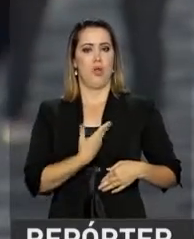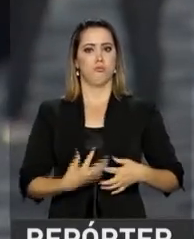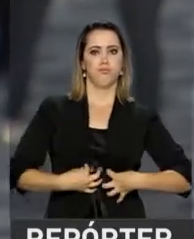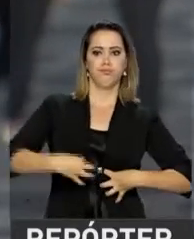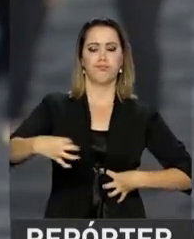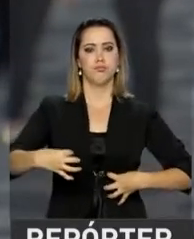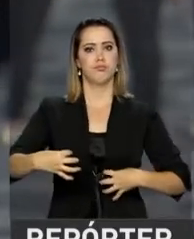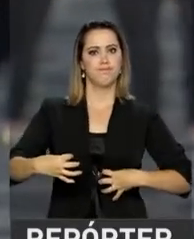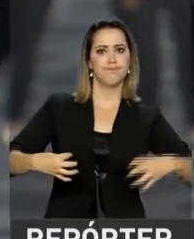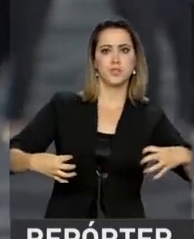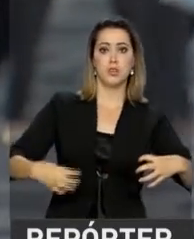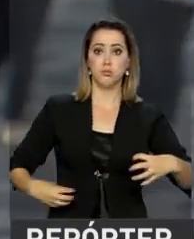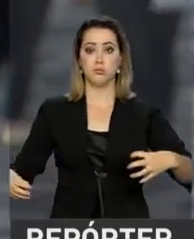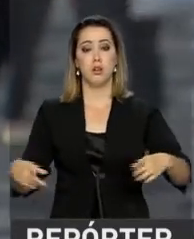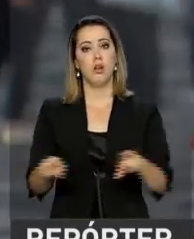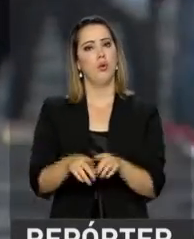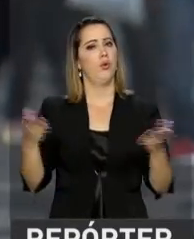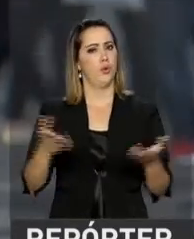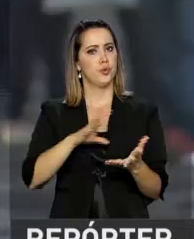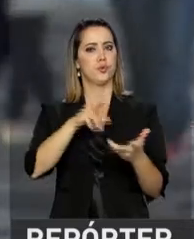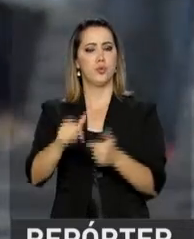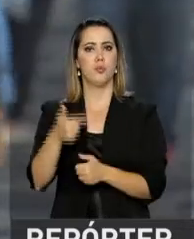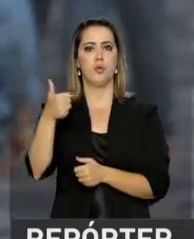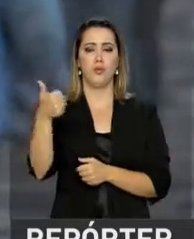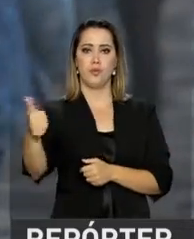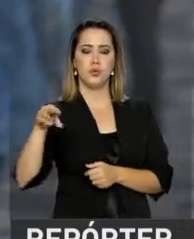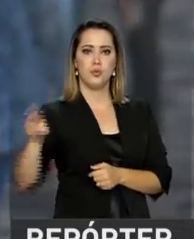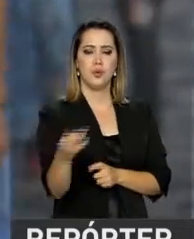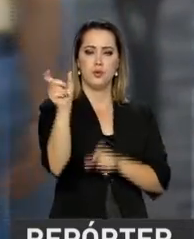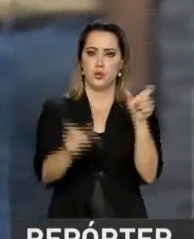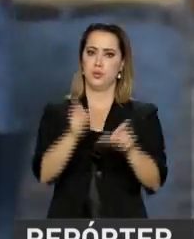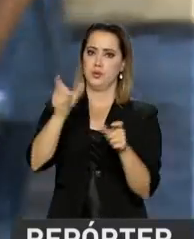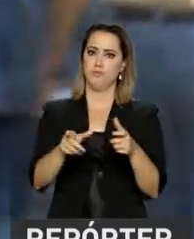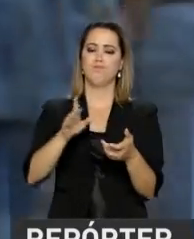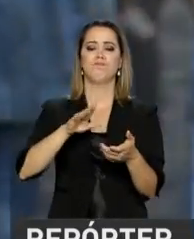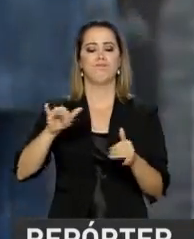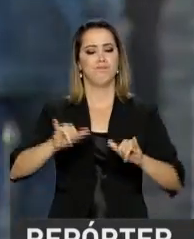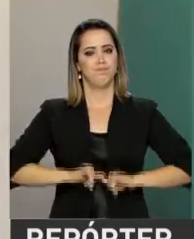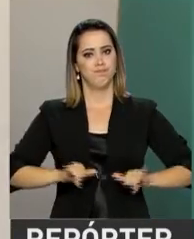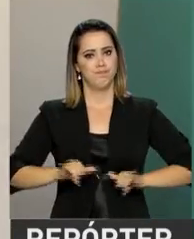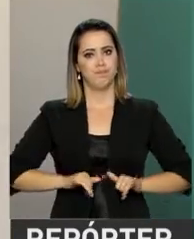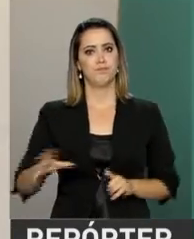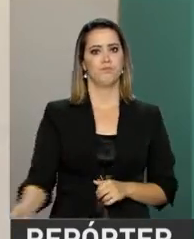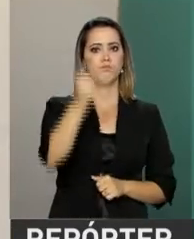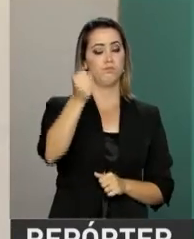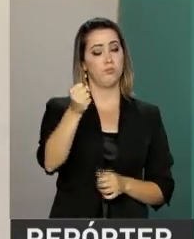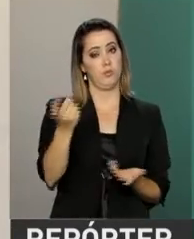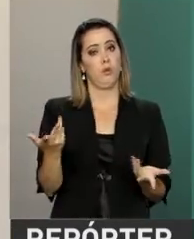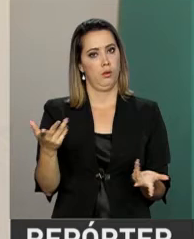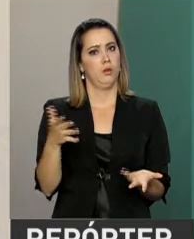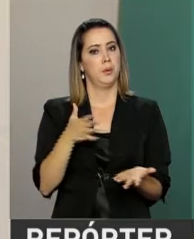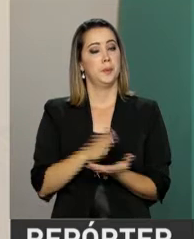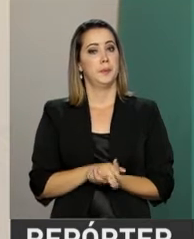estimativa é que existam hoje no mundo cerca de 21 milhões de pessoas vítimas do tráfico normalmente o que a gente